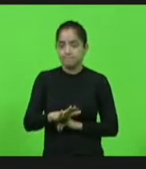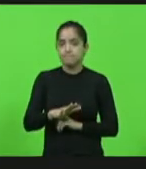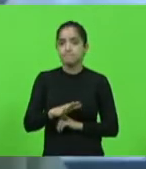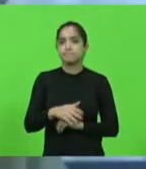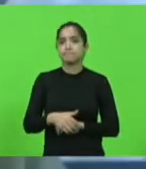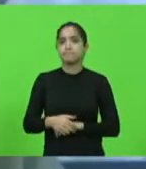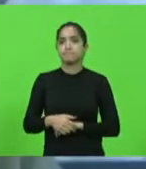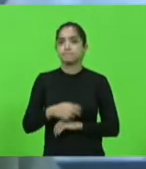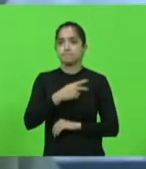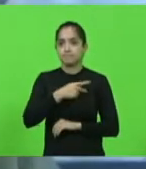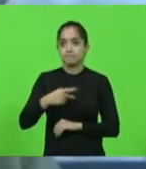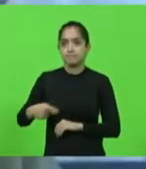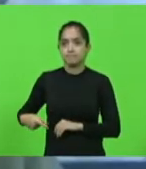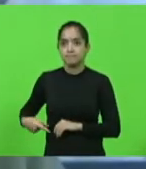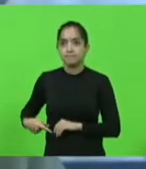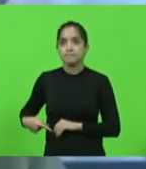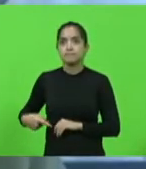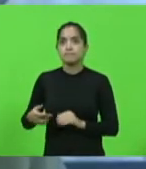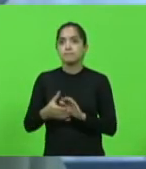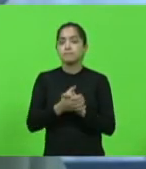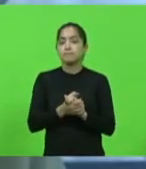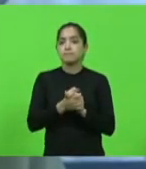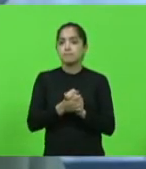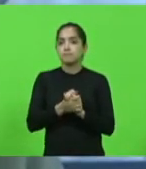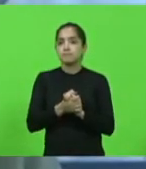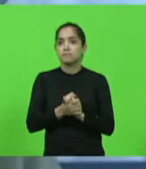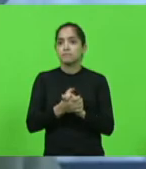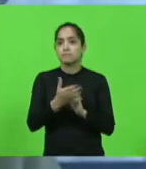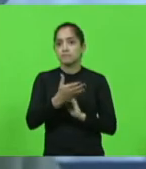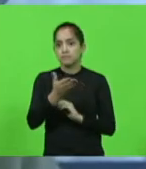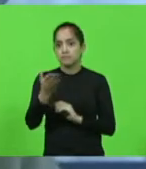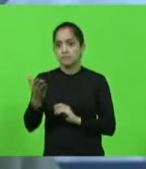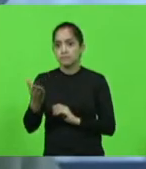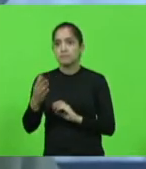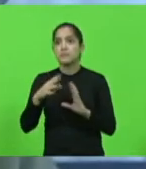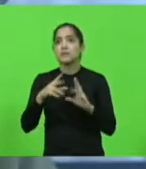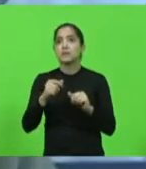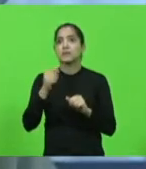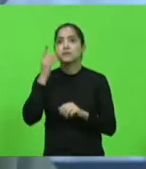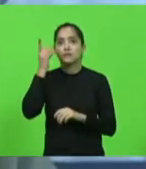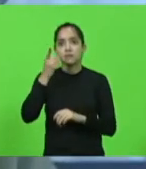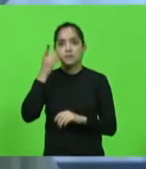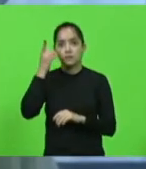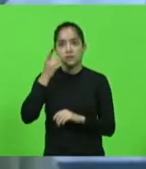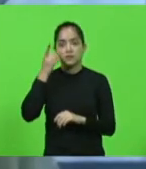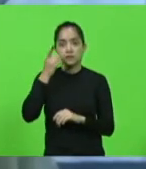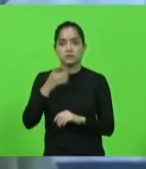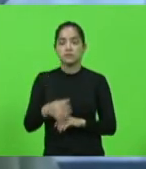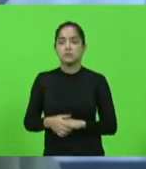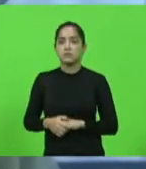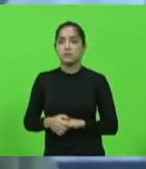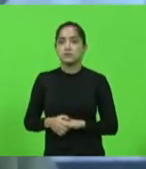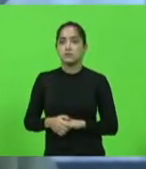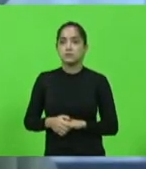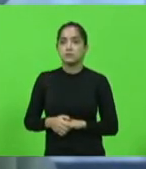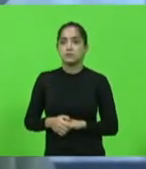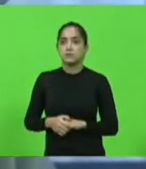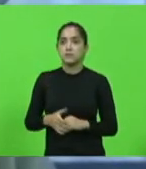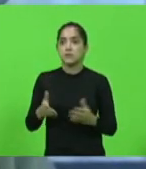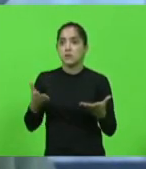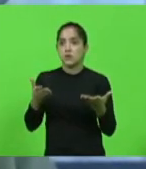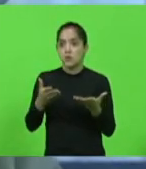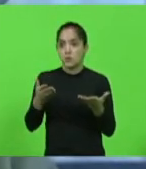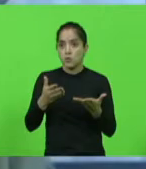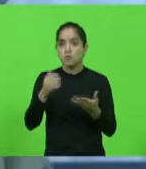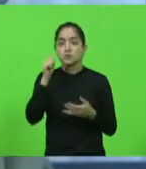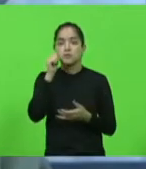Boa tarde, presidente. Quero cumprimentá-lo e cumprimentar a todos os deputados e deputadas. Hoje as falas das